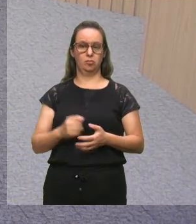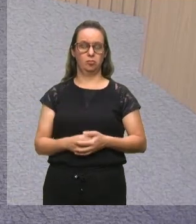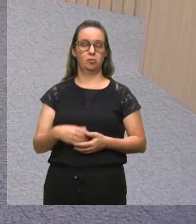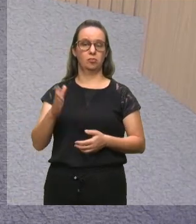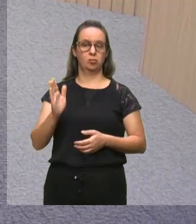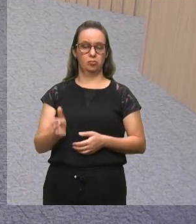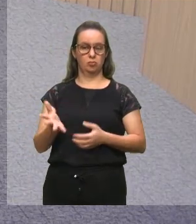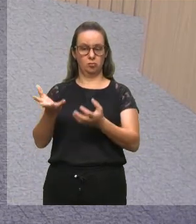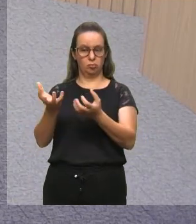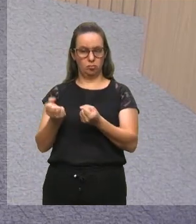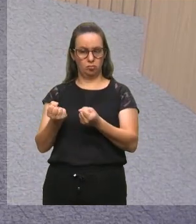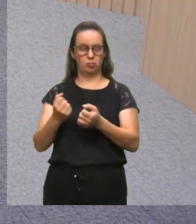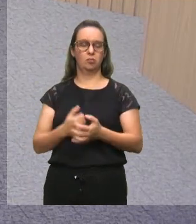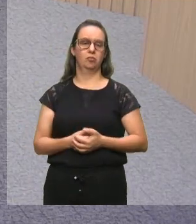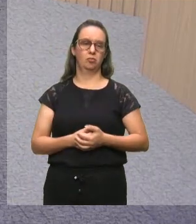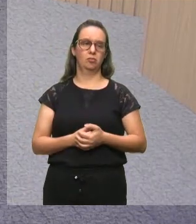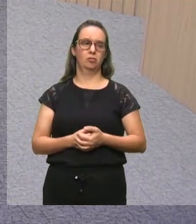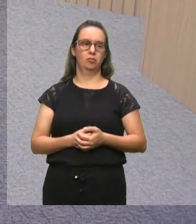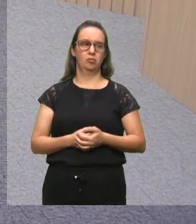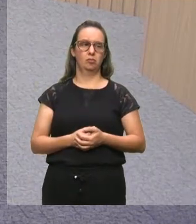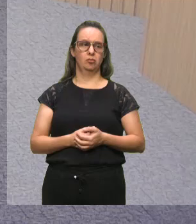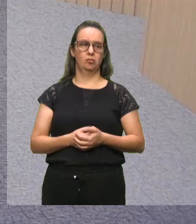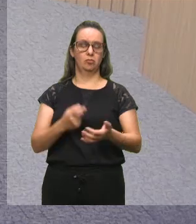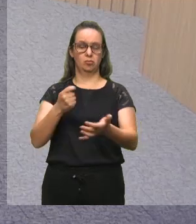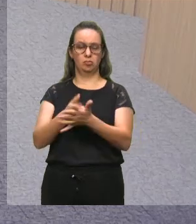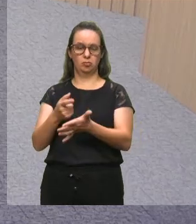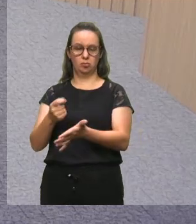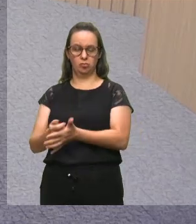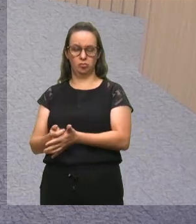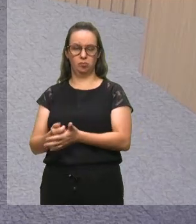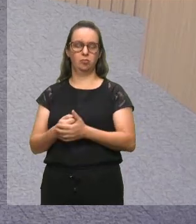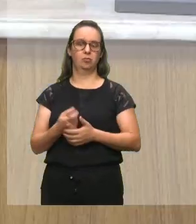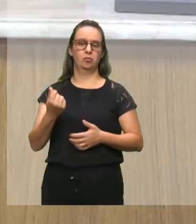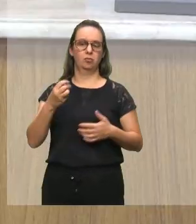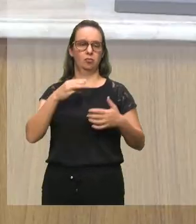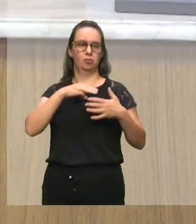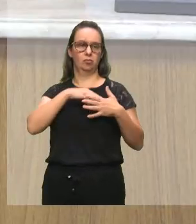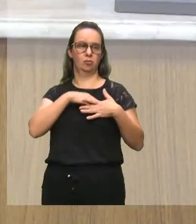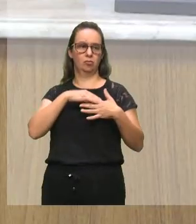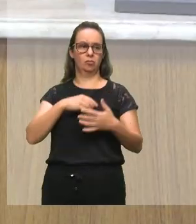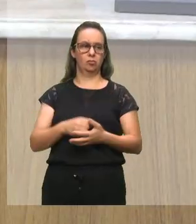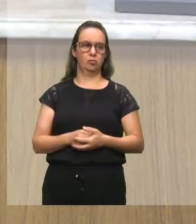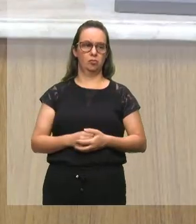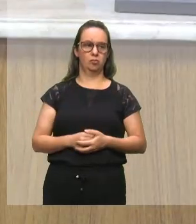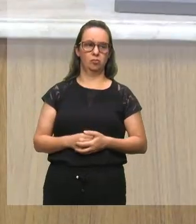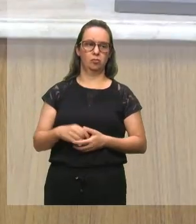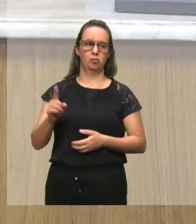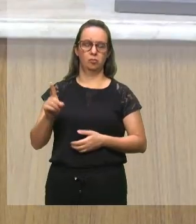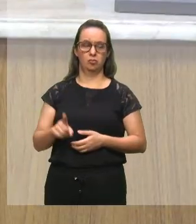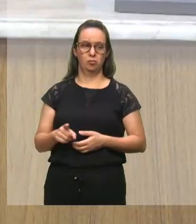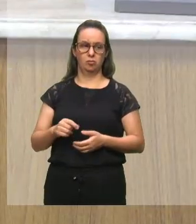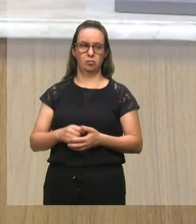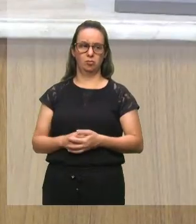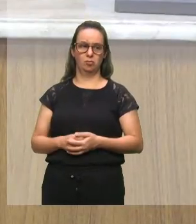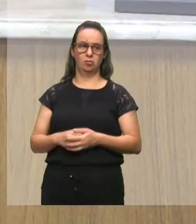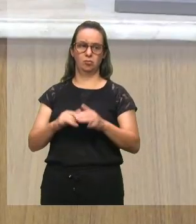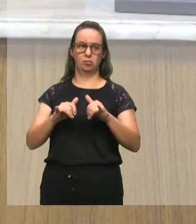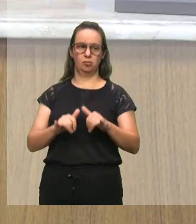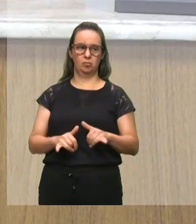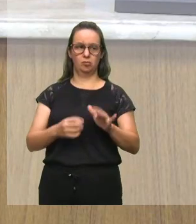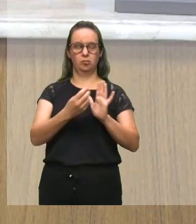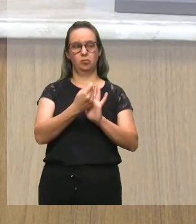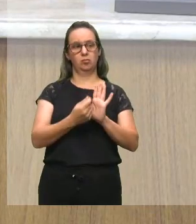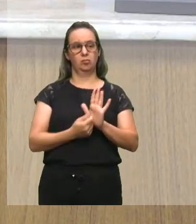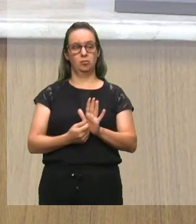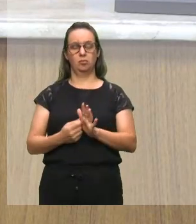judicial essa diferença do piso salarial. Tá? Então, a administração mantém no orçamento o valor